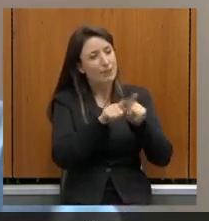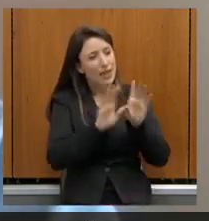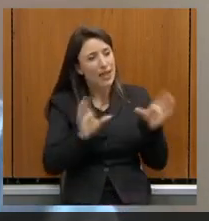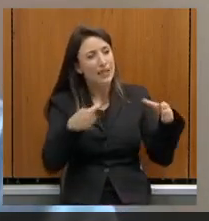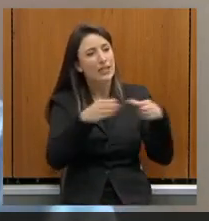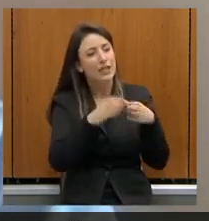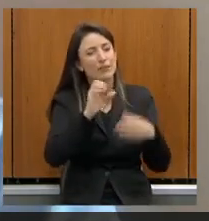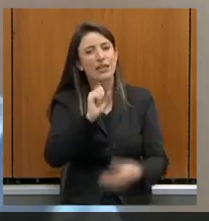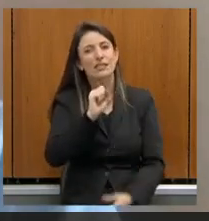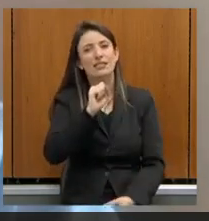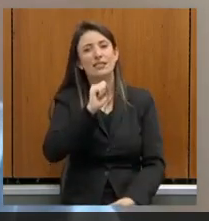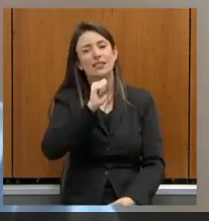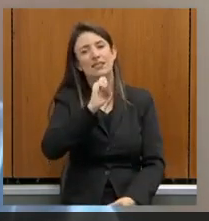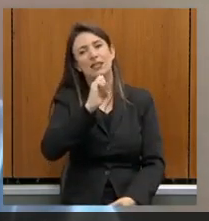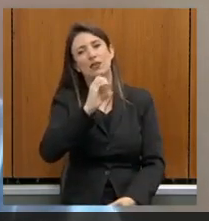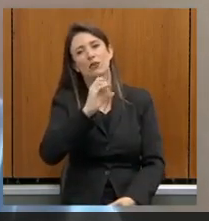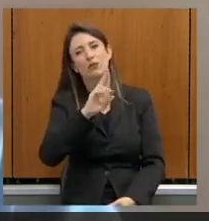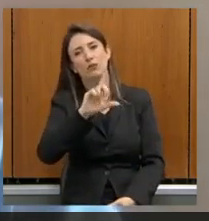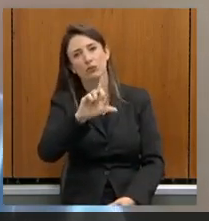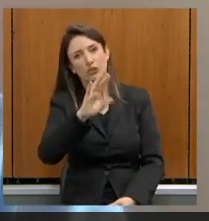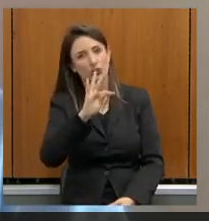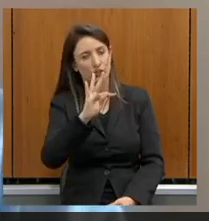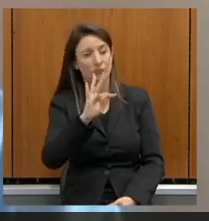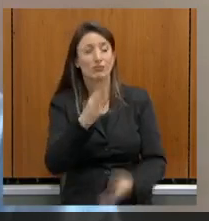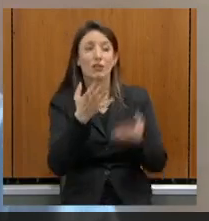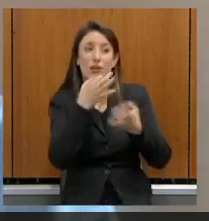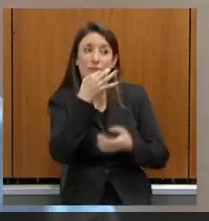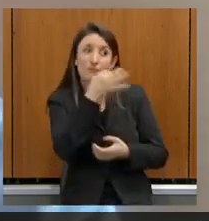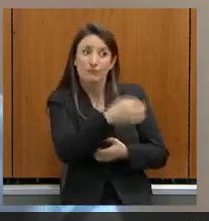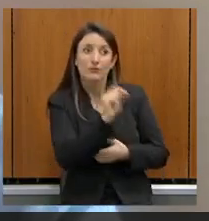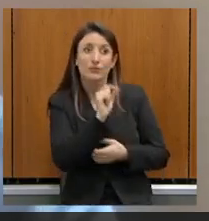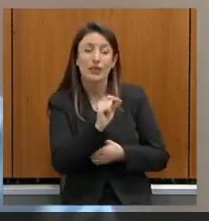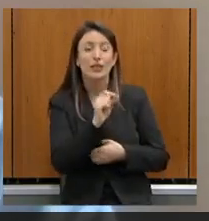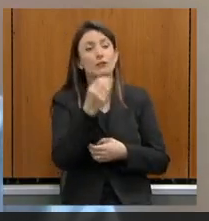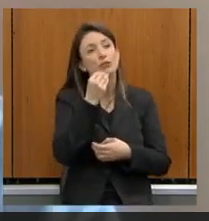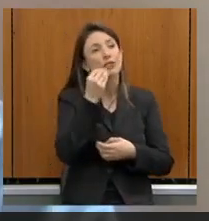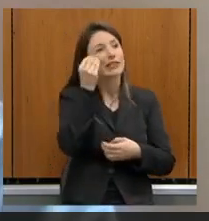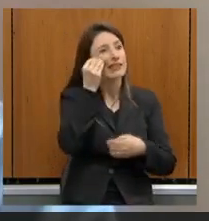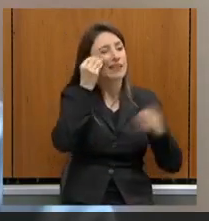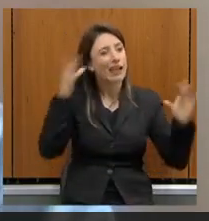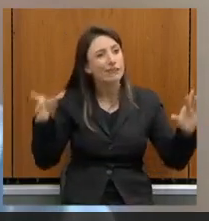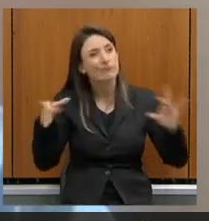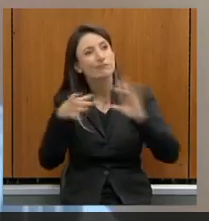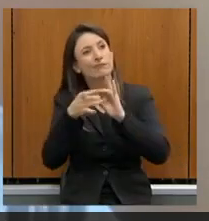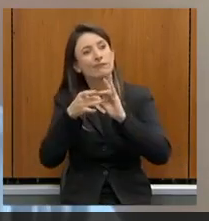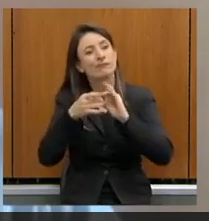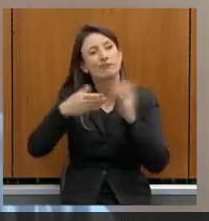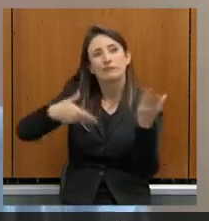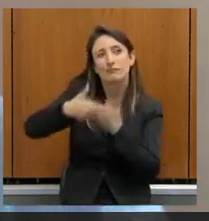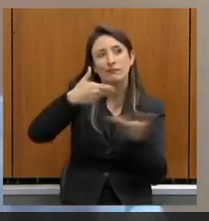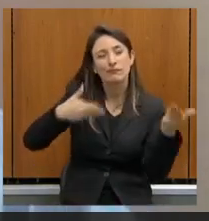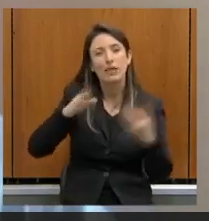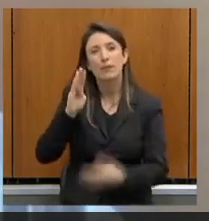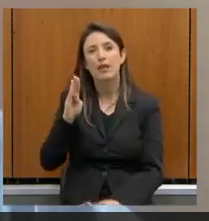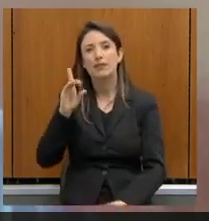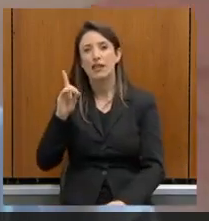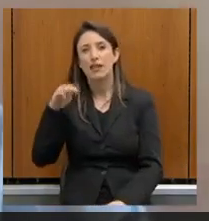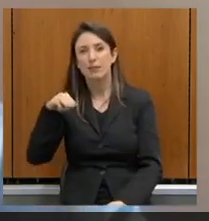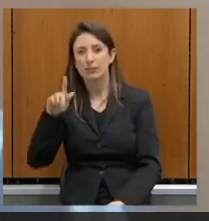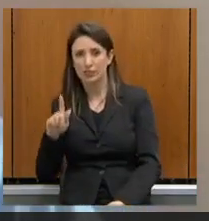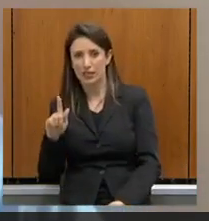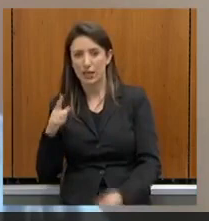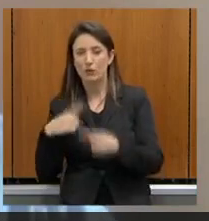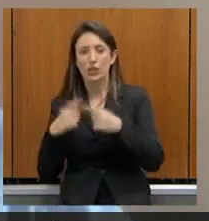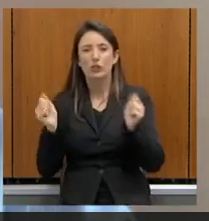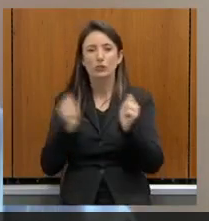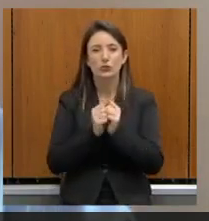da Secult, a possibilidade de uma interlocução junto ao BDMG para, junto também com o Recomeça